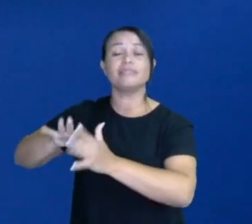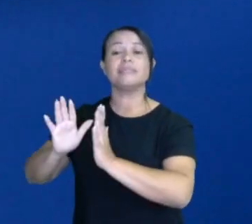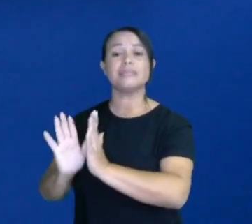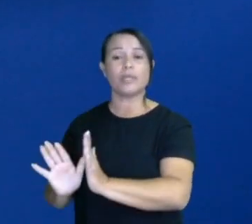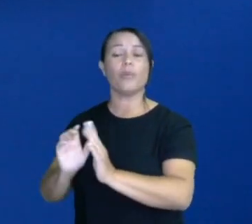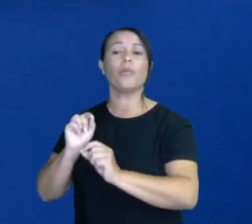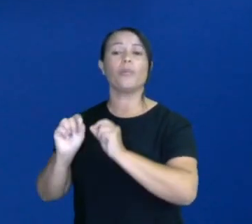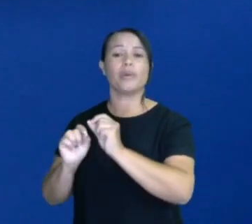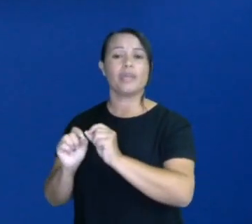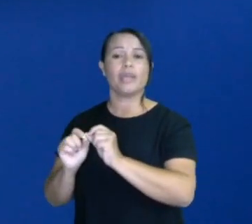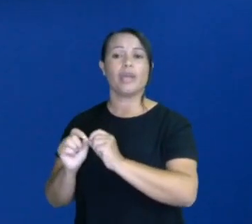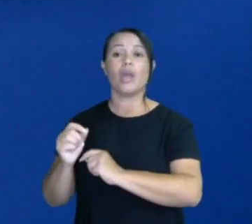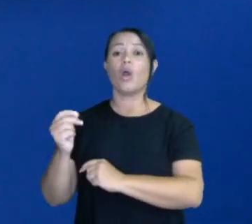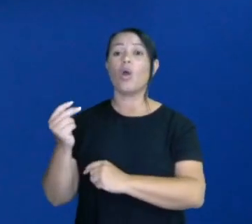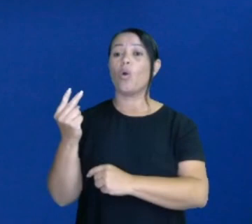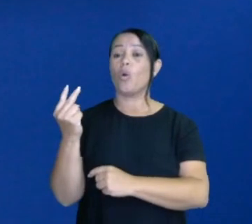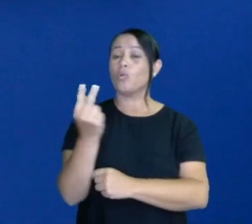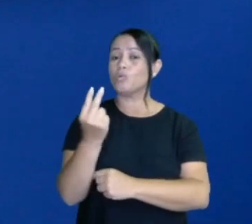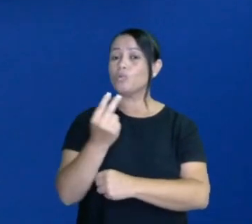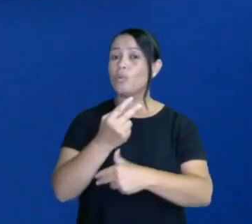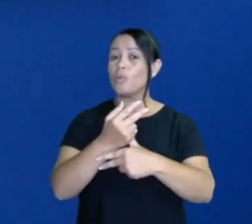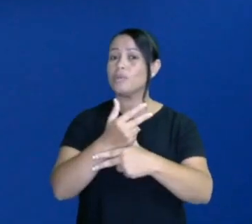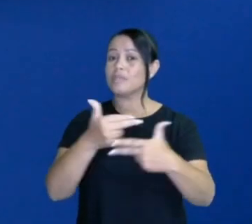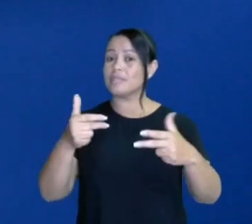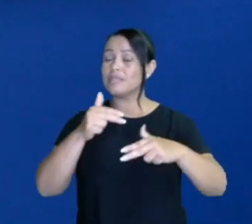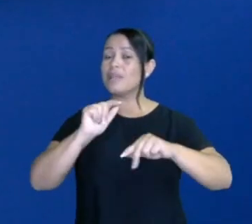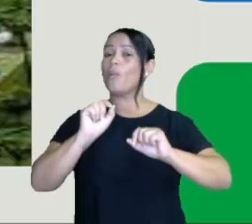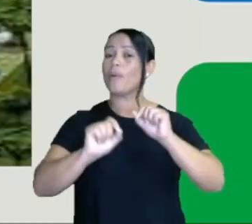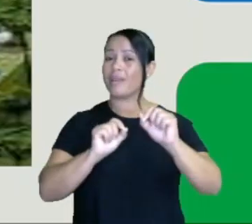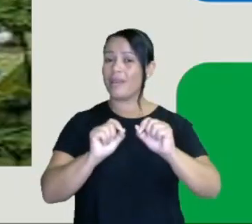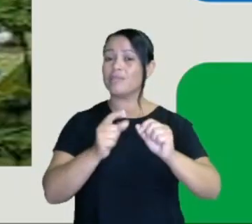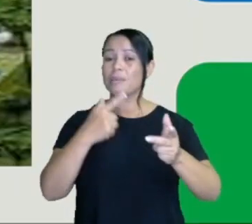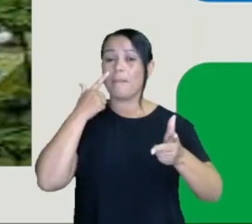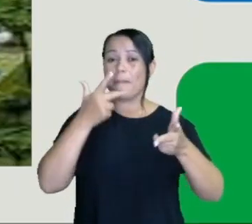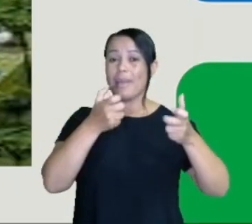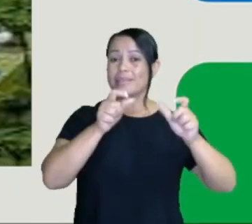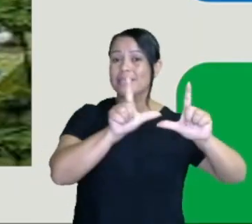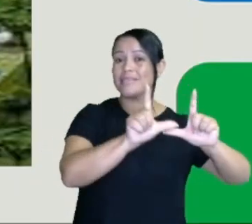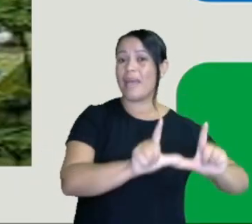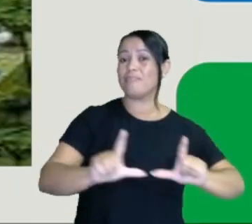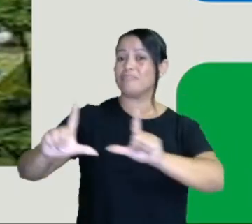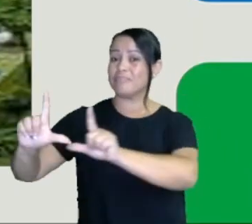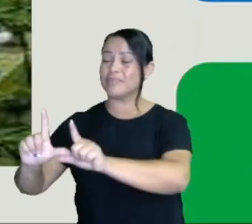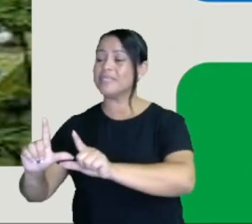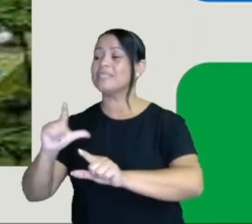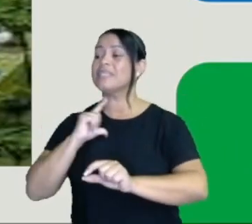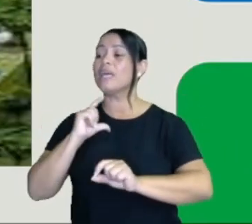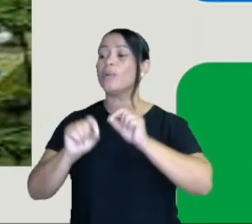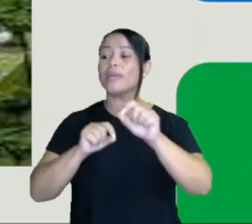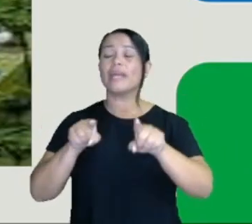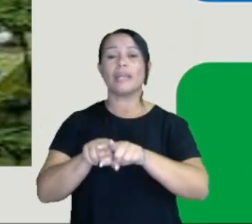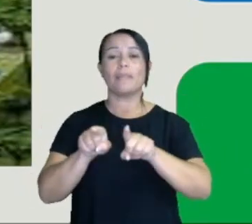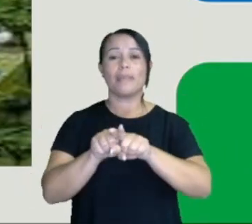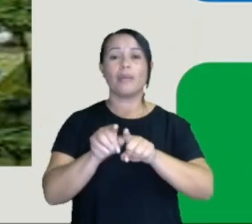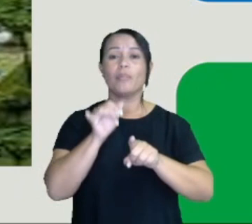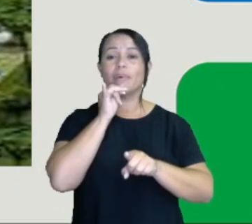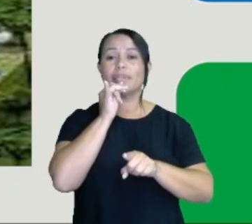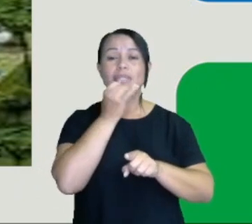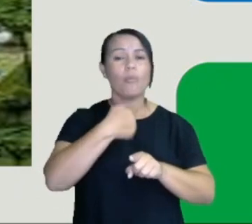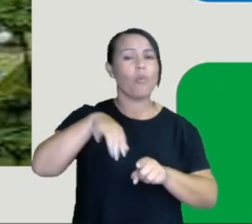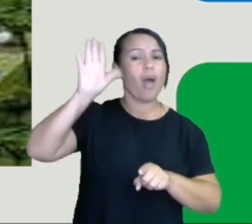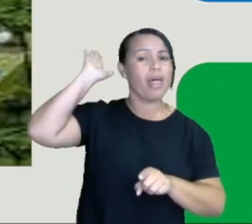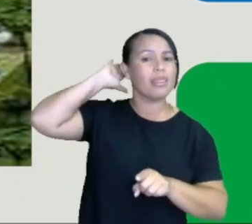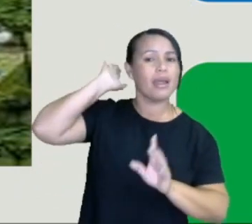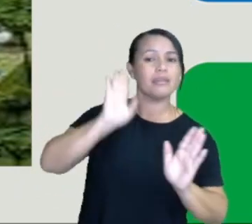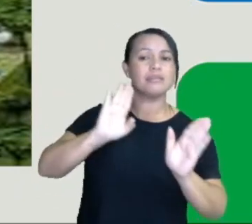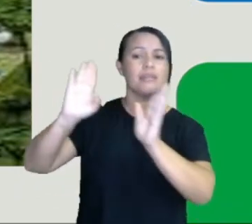Então, esses 2 elementos, então nessa imagem vocês conseguem perceber. Ao fundo e ao lado, vocês